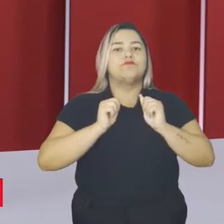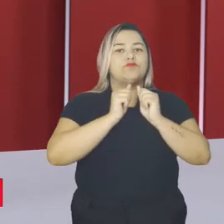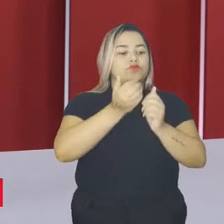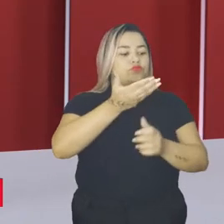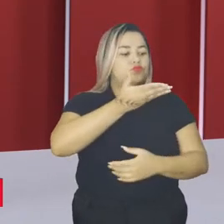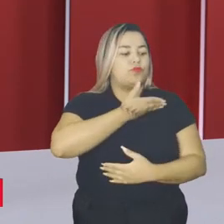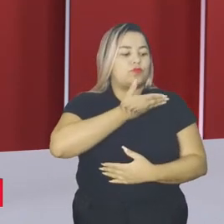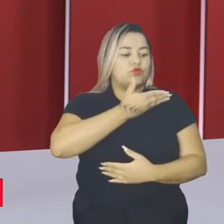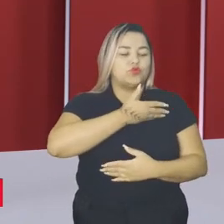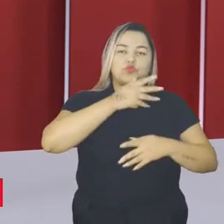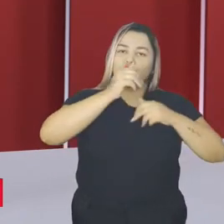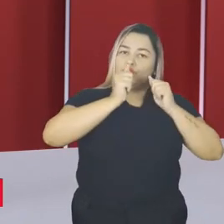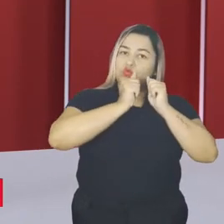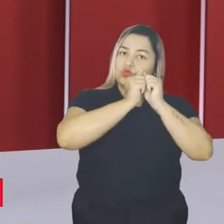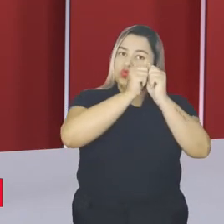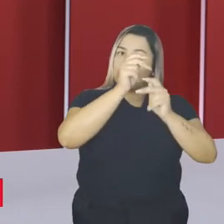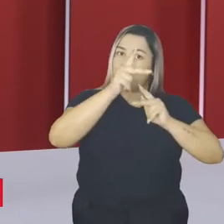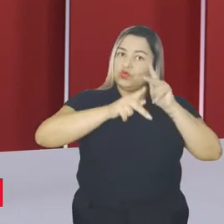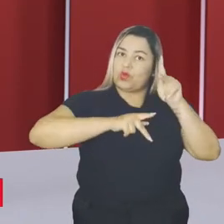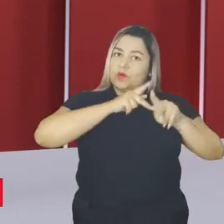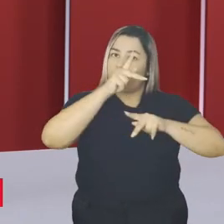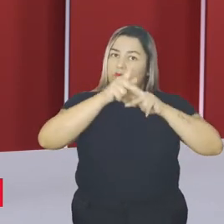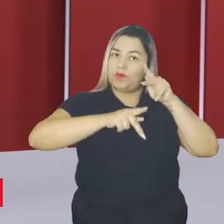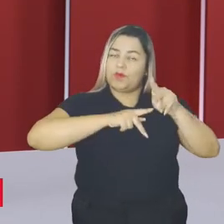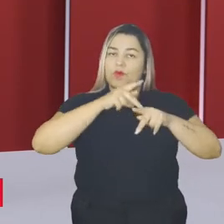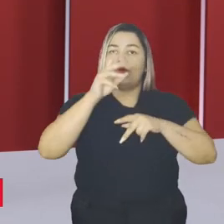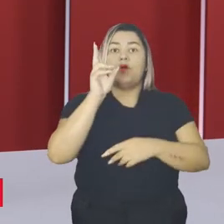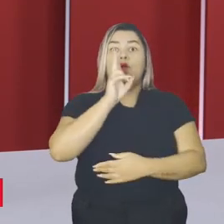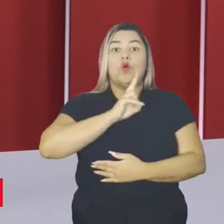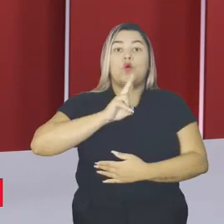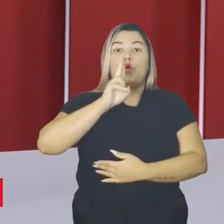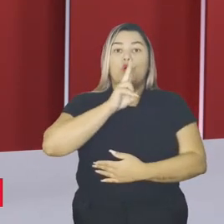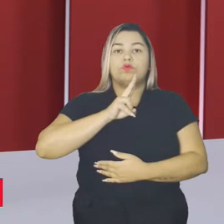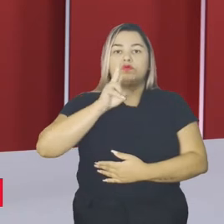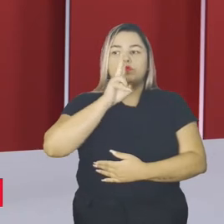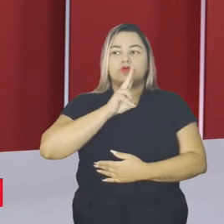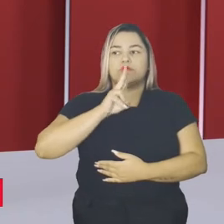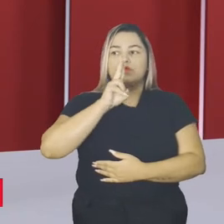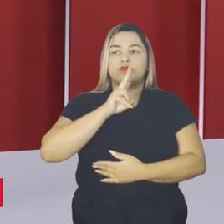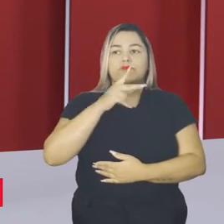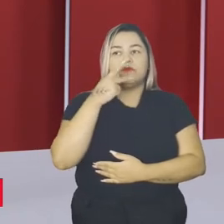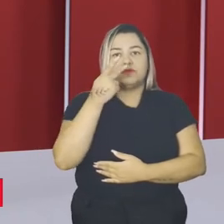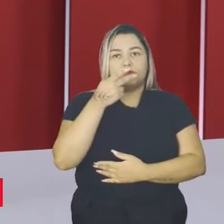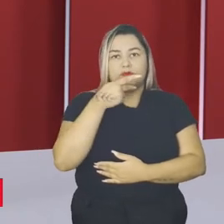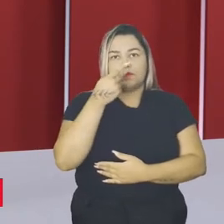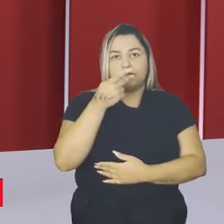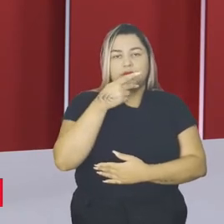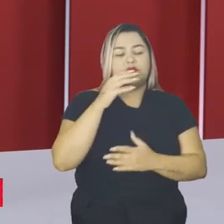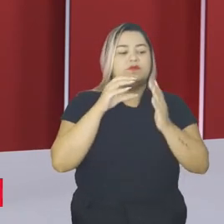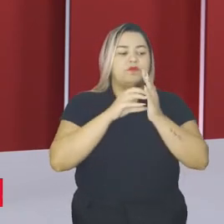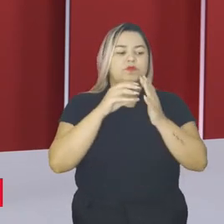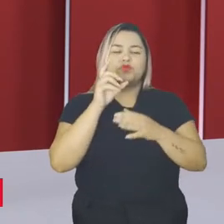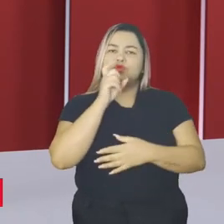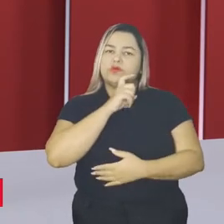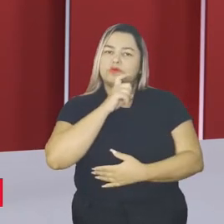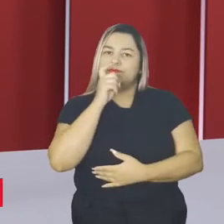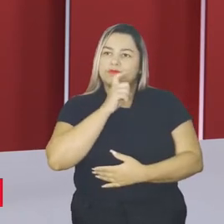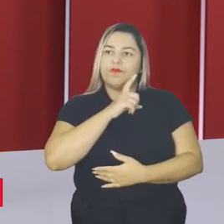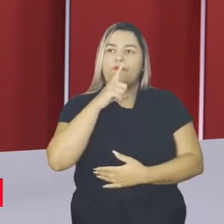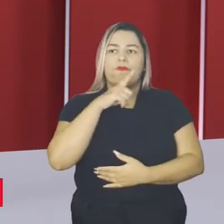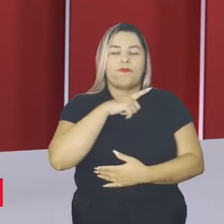nosso povo. Essa reconquista é necessária e urgente, né? Falando aqui das campanhas mentirosas, e a gente tem que fazer